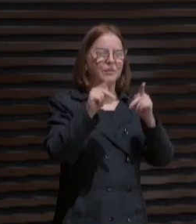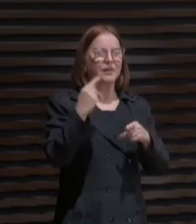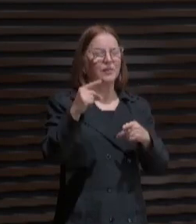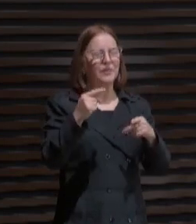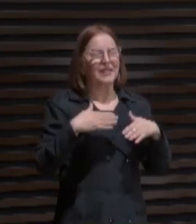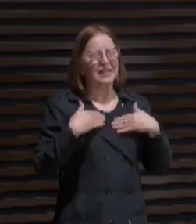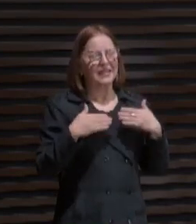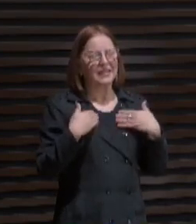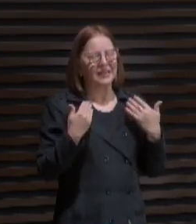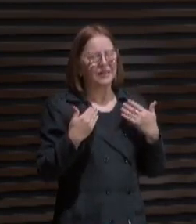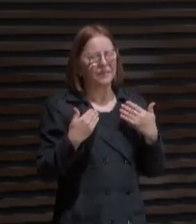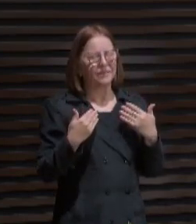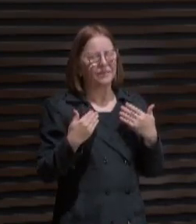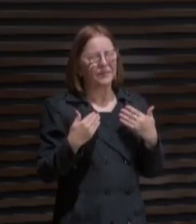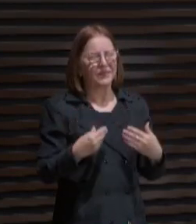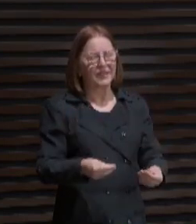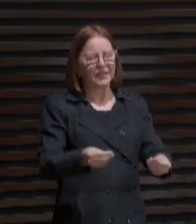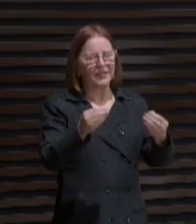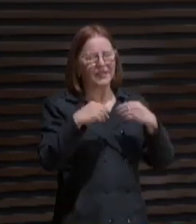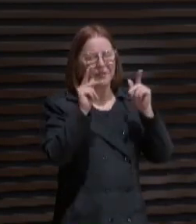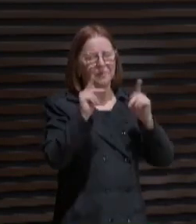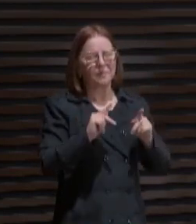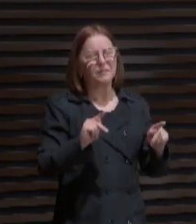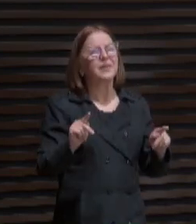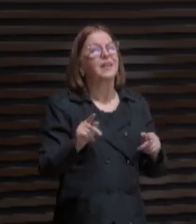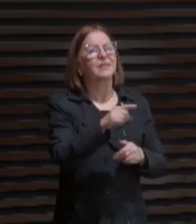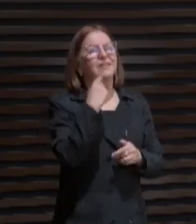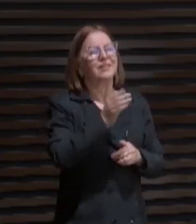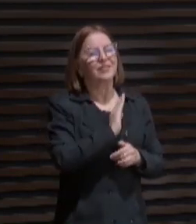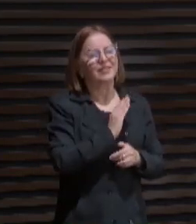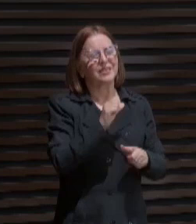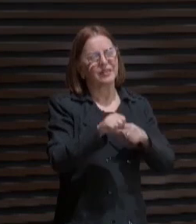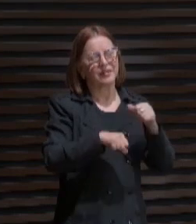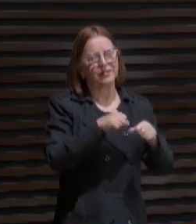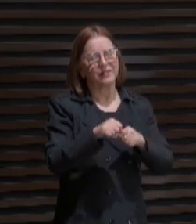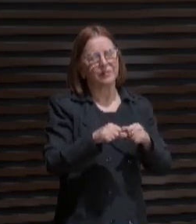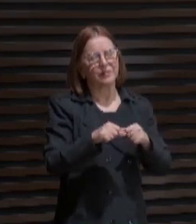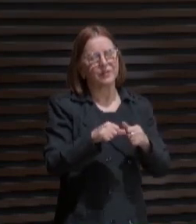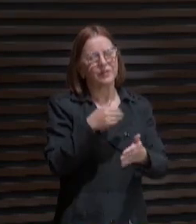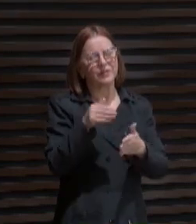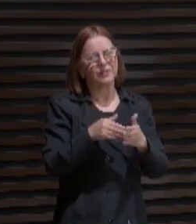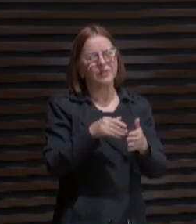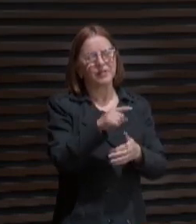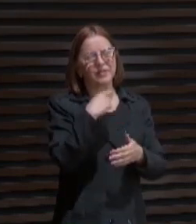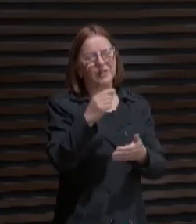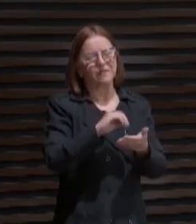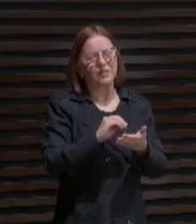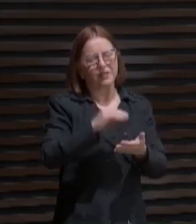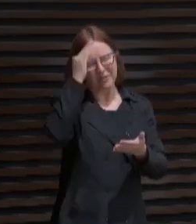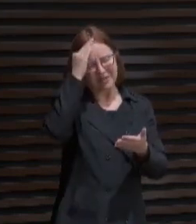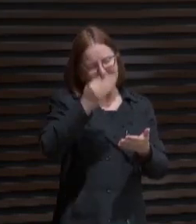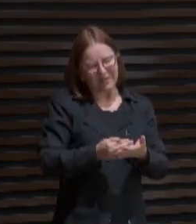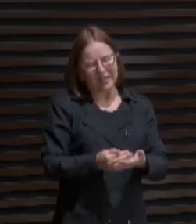vai depositando a Tua paz em nosso coração e transforma toda a nossa descrença em